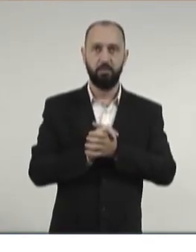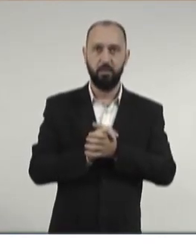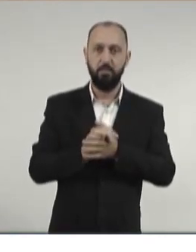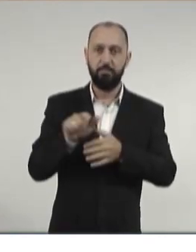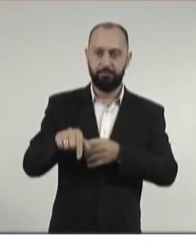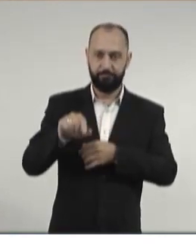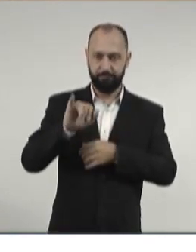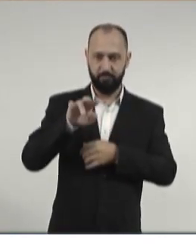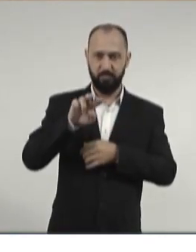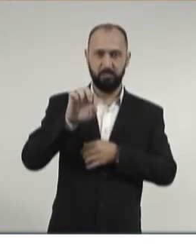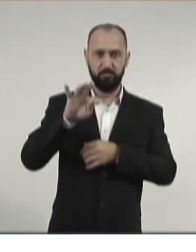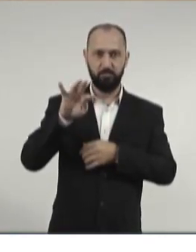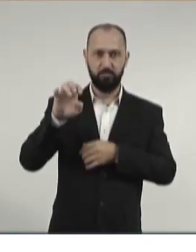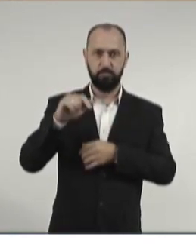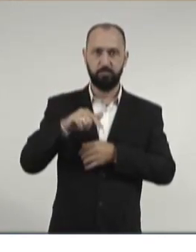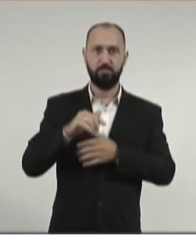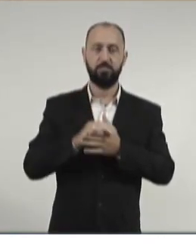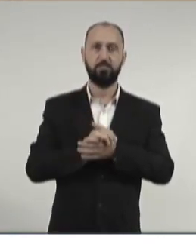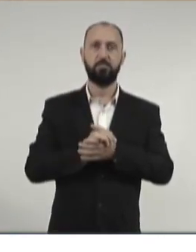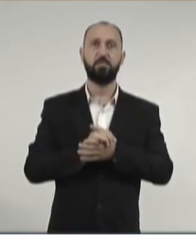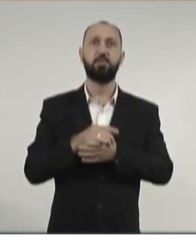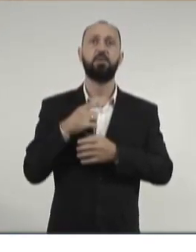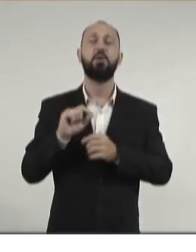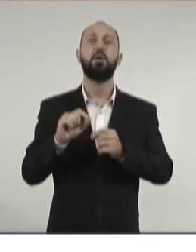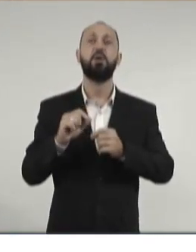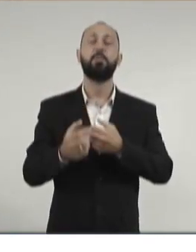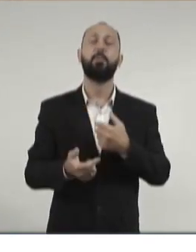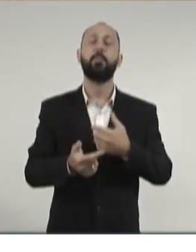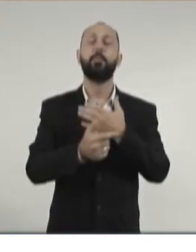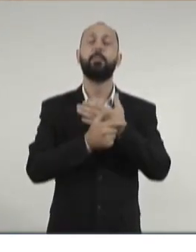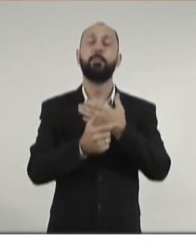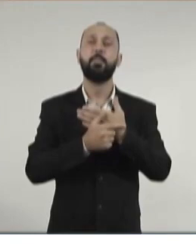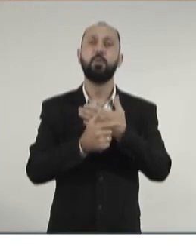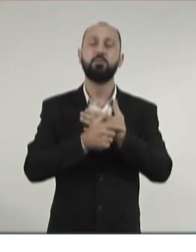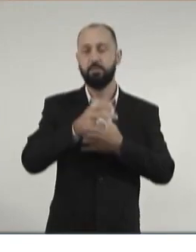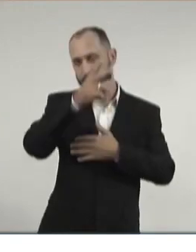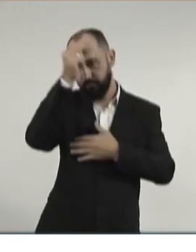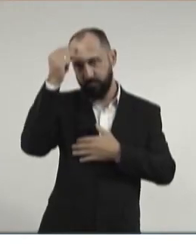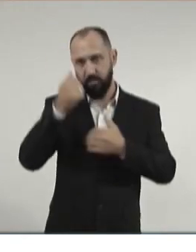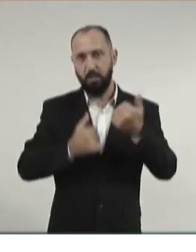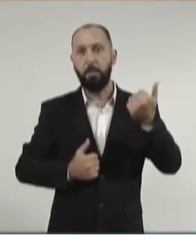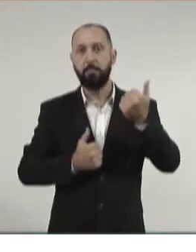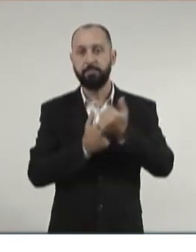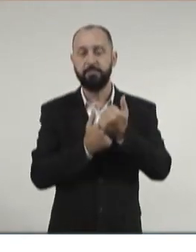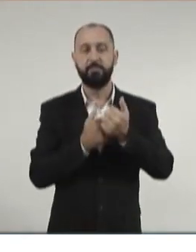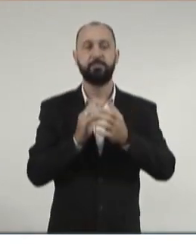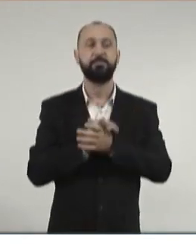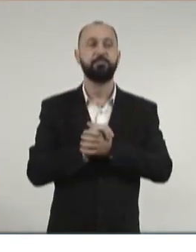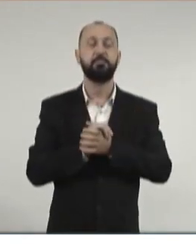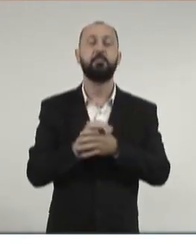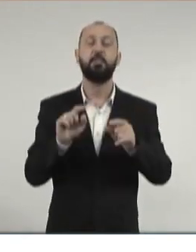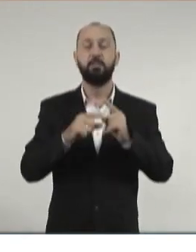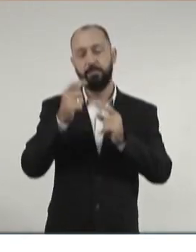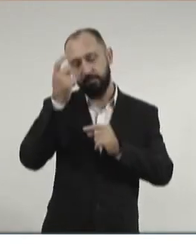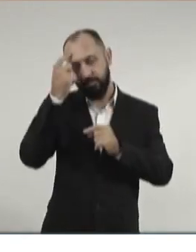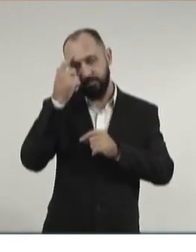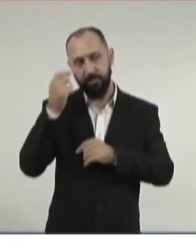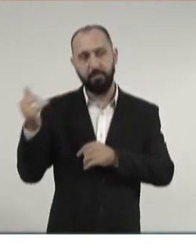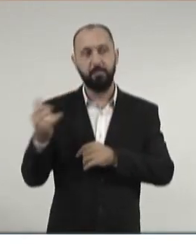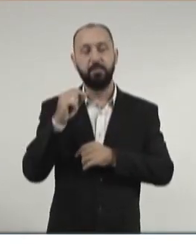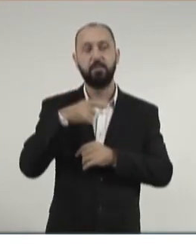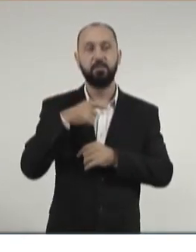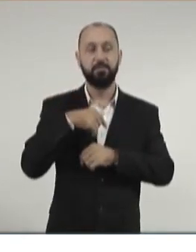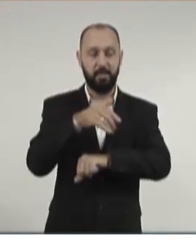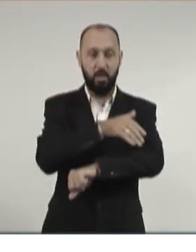senhora Ivete mencionou também, do papel da prefeitura, né? Ela tem dado um apoio, como a senhora mencionou, mas acho importante, ali a gente tem